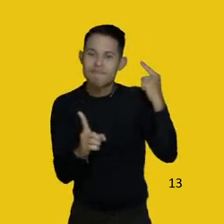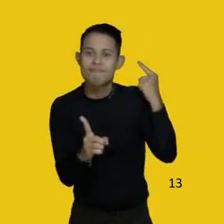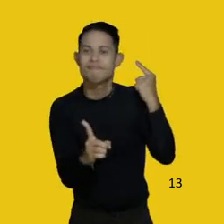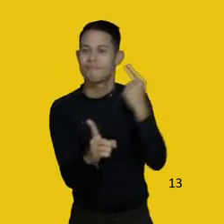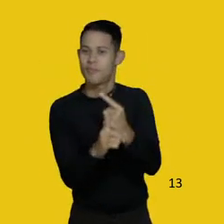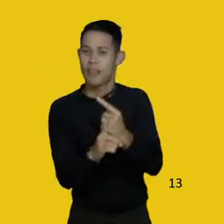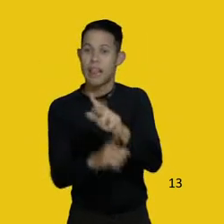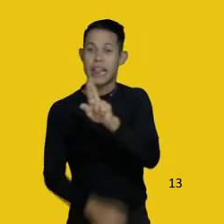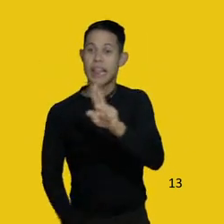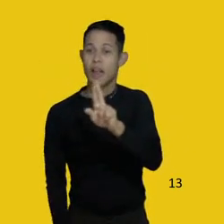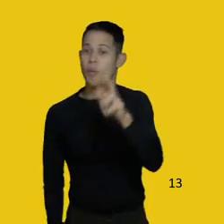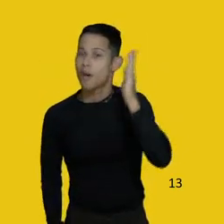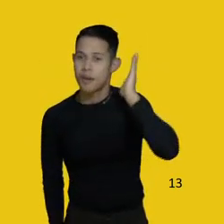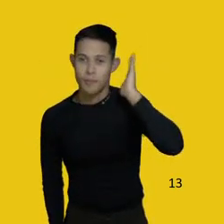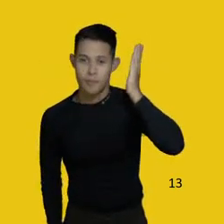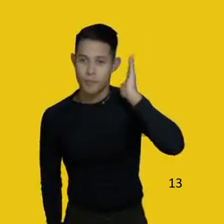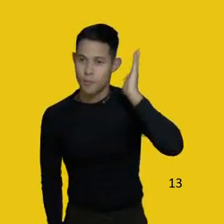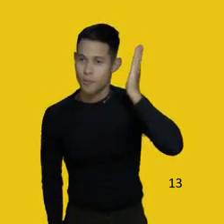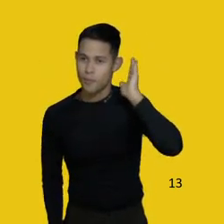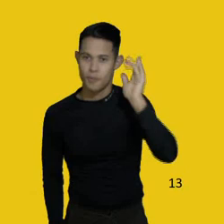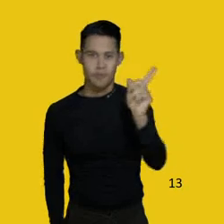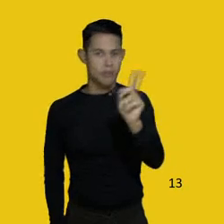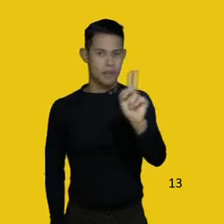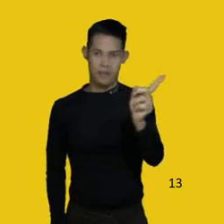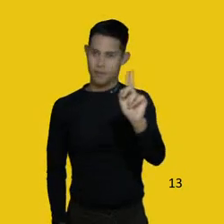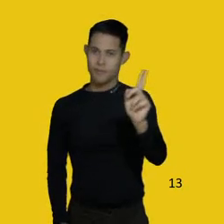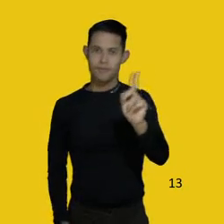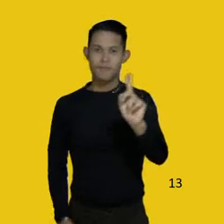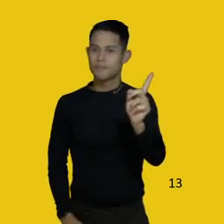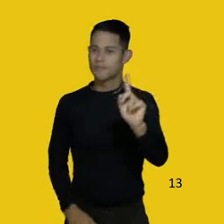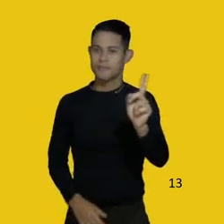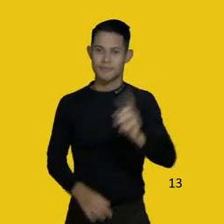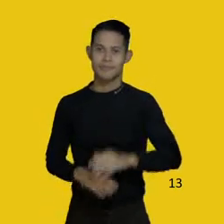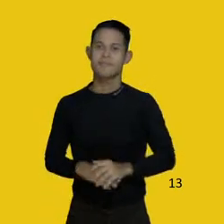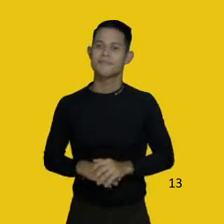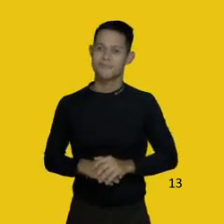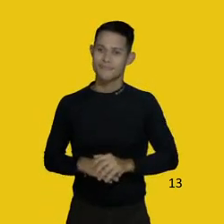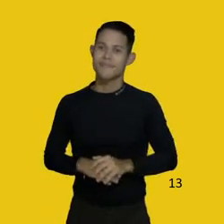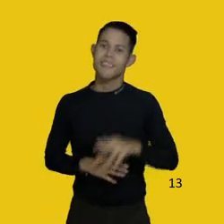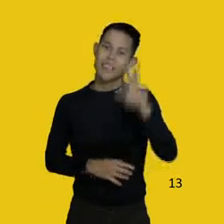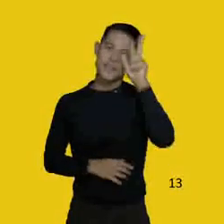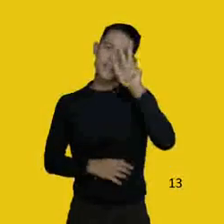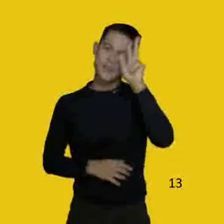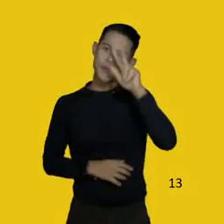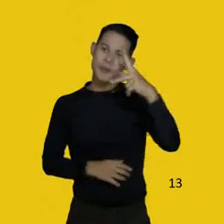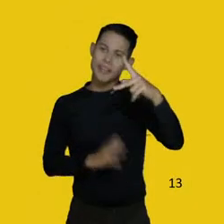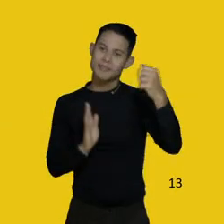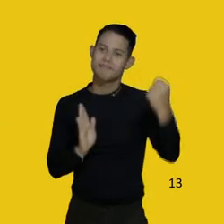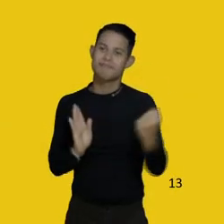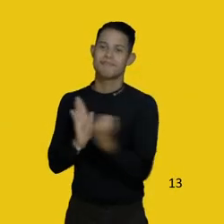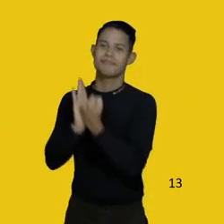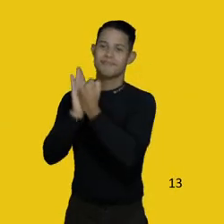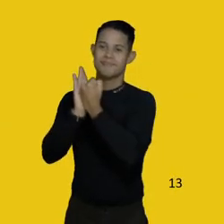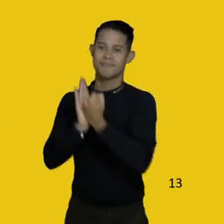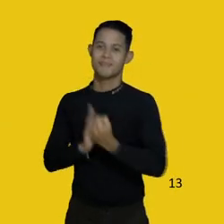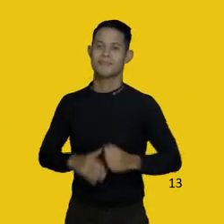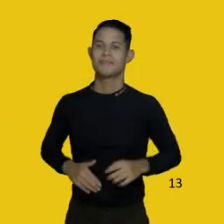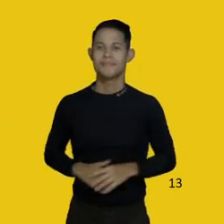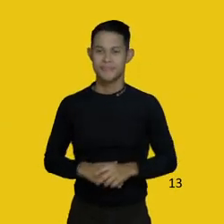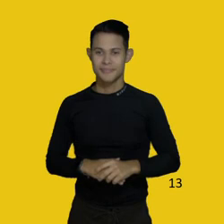era burro né Principalmente que muitos se acham né Então esse foi uma das histórias mais marcantes né in